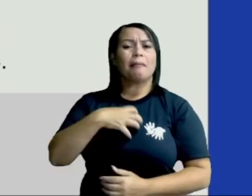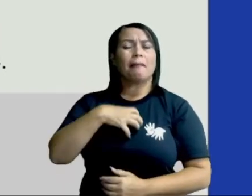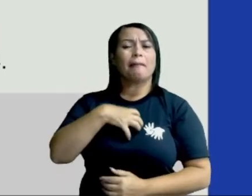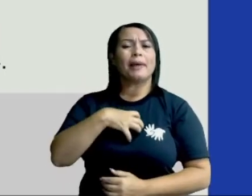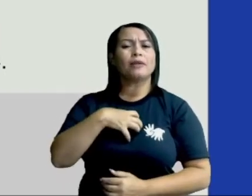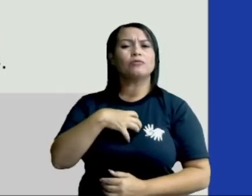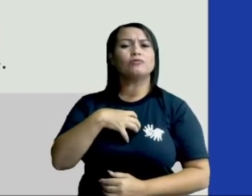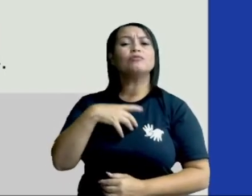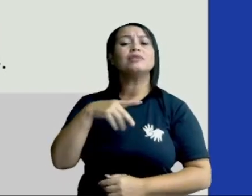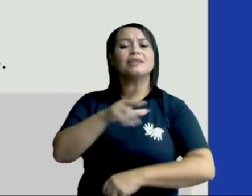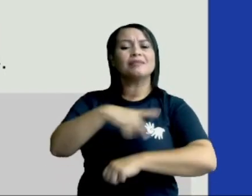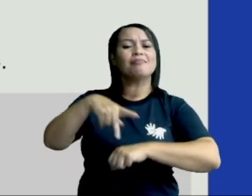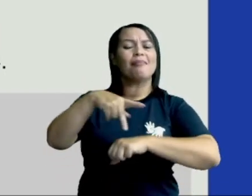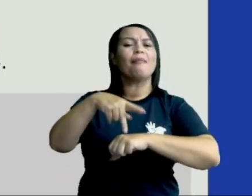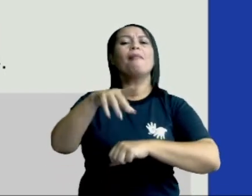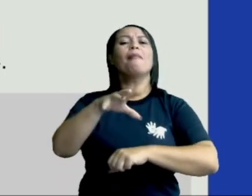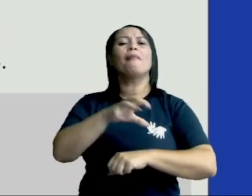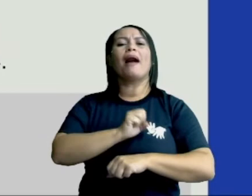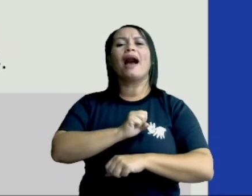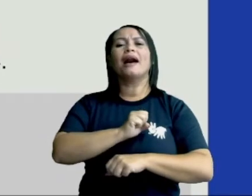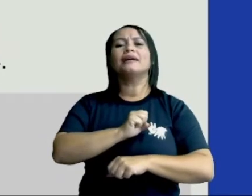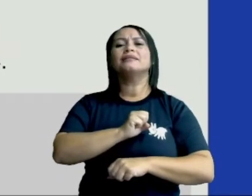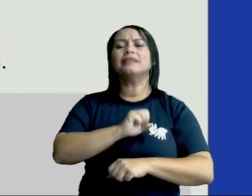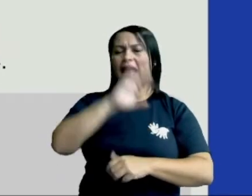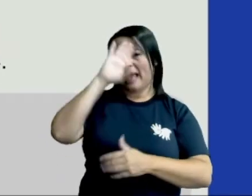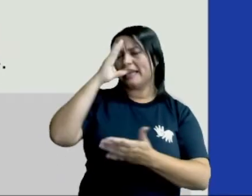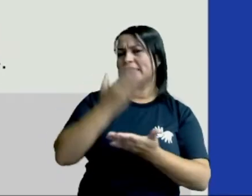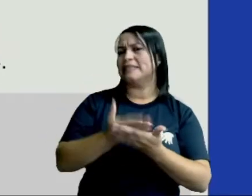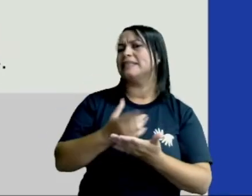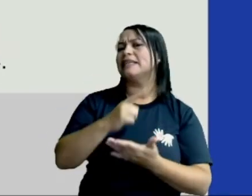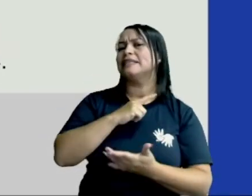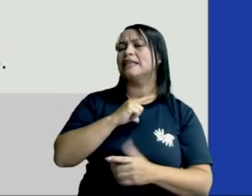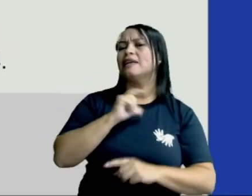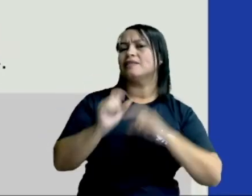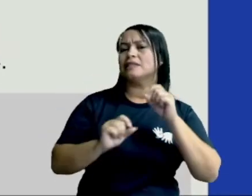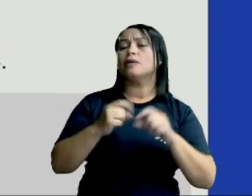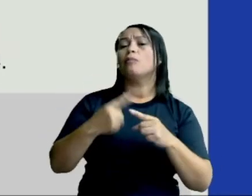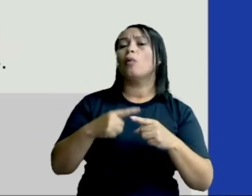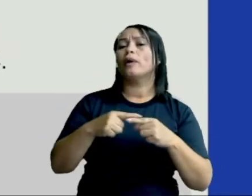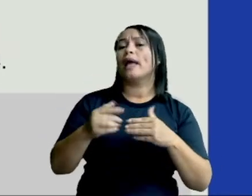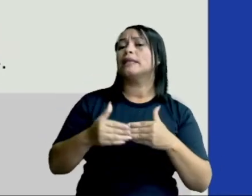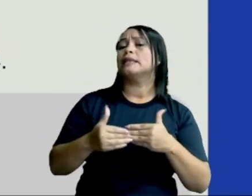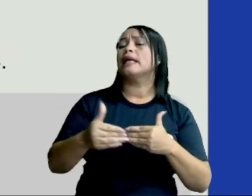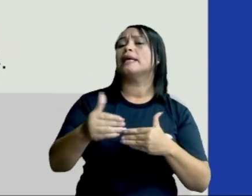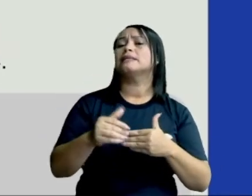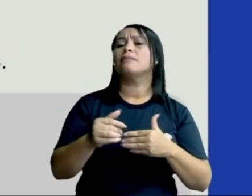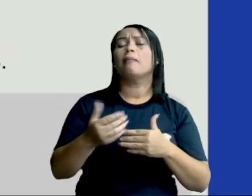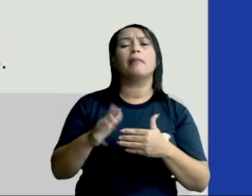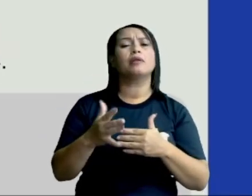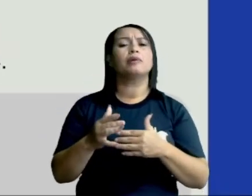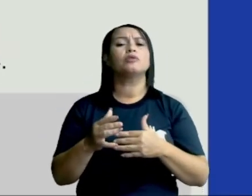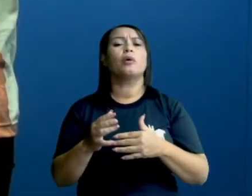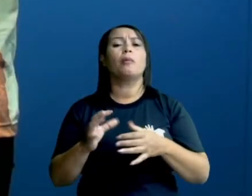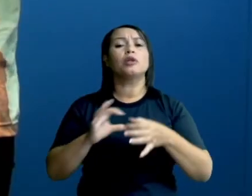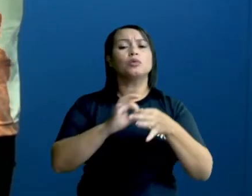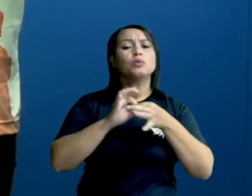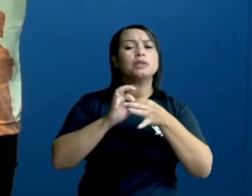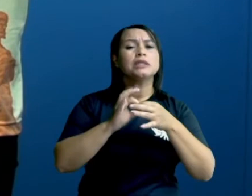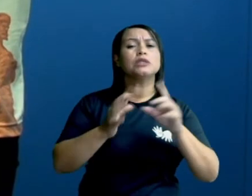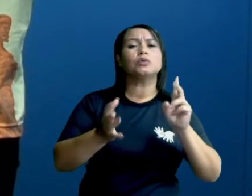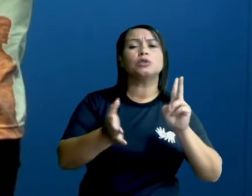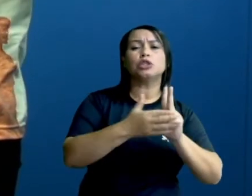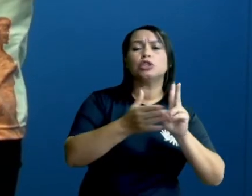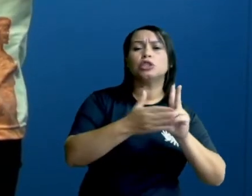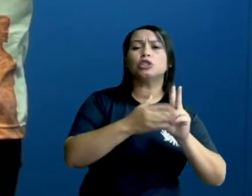né? Começou acredita que nasceu um sentimento de pátria, porque nesse período começa a unir-se indígenas, negros